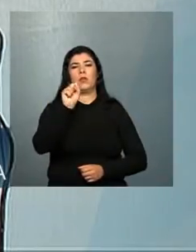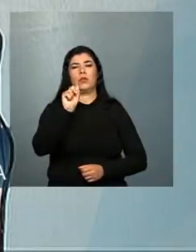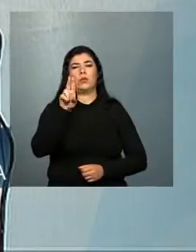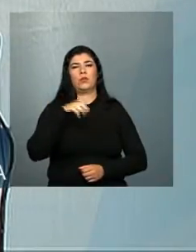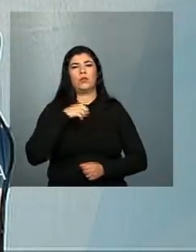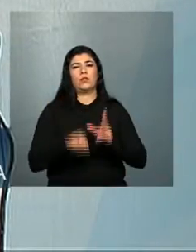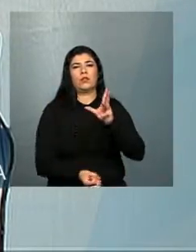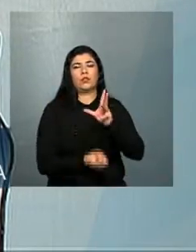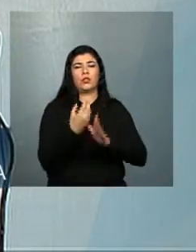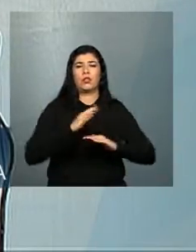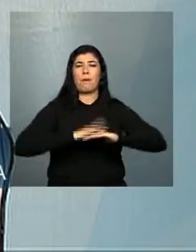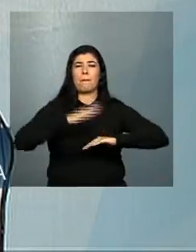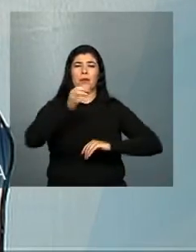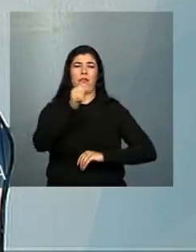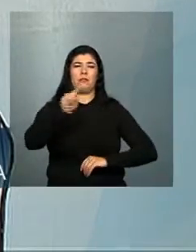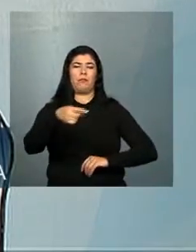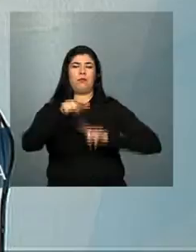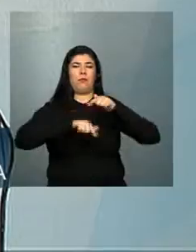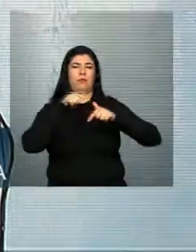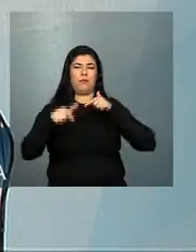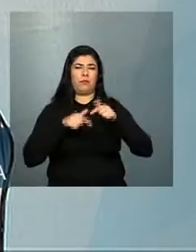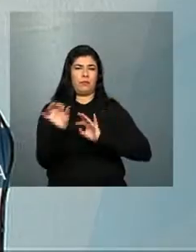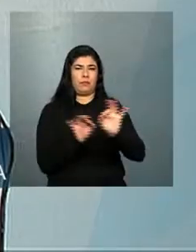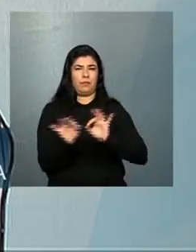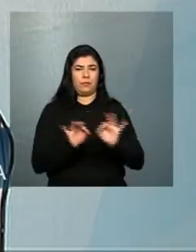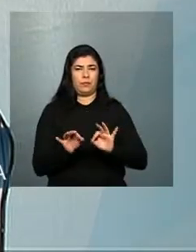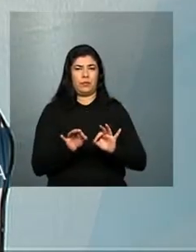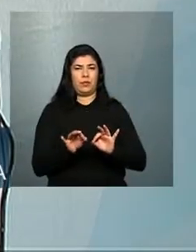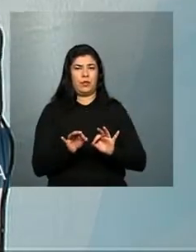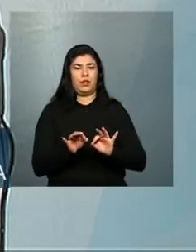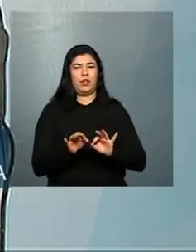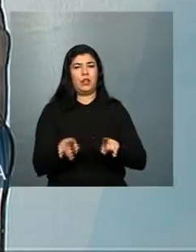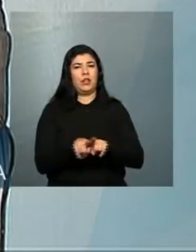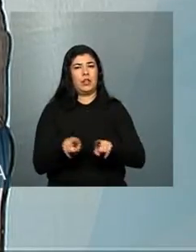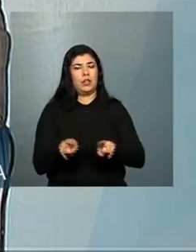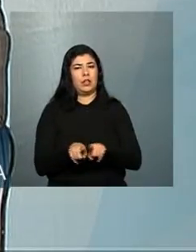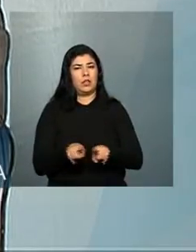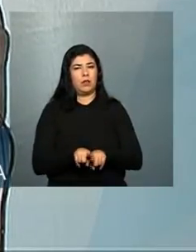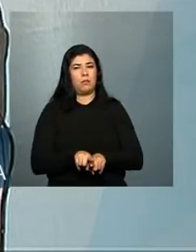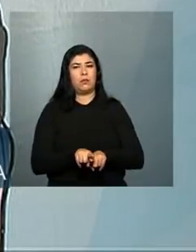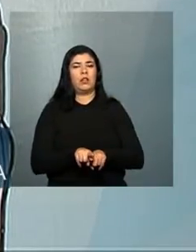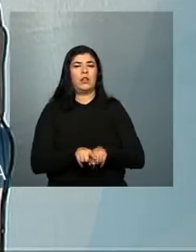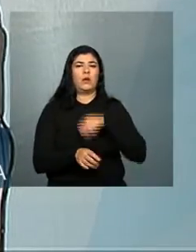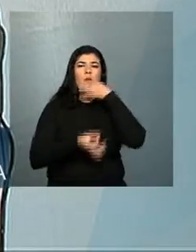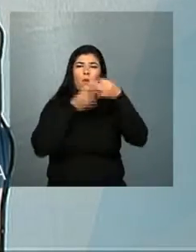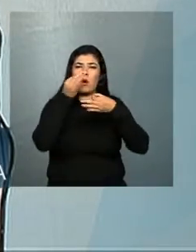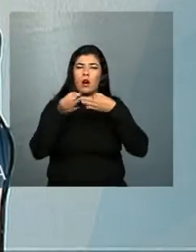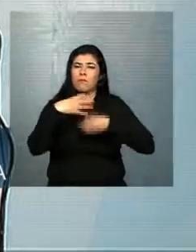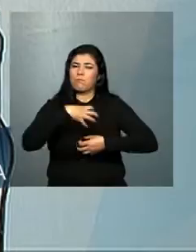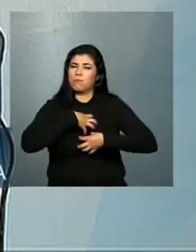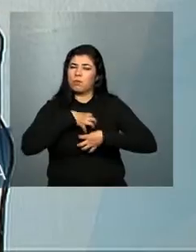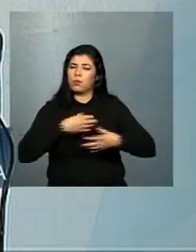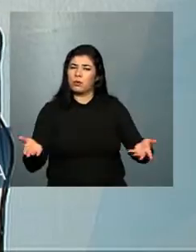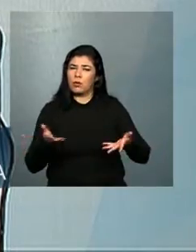6 mil empregos na operação. E a voz dos baianos, presidenta, é de lhe